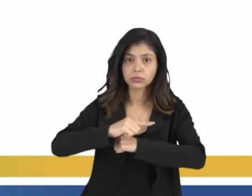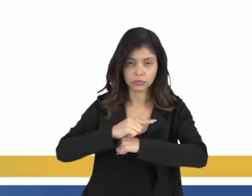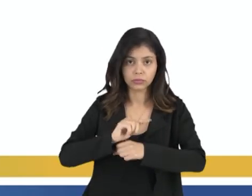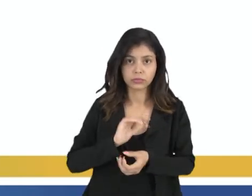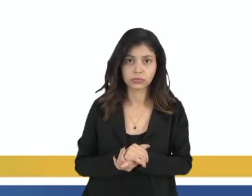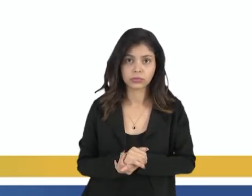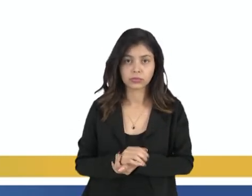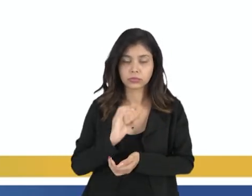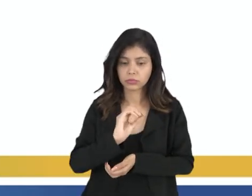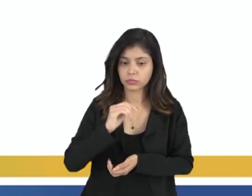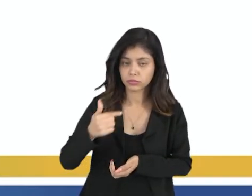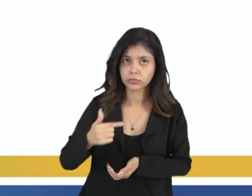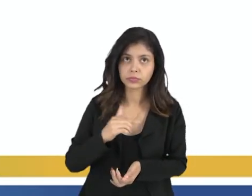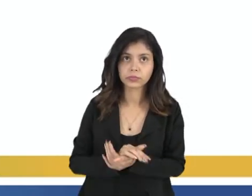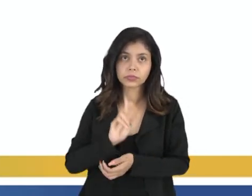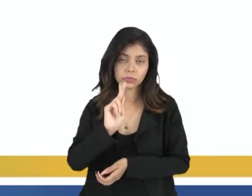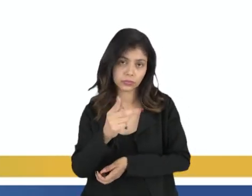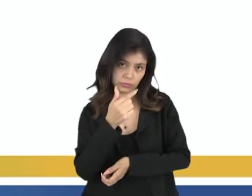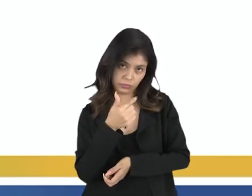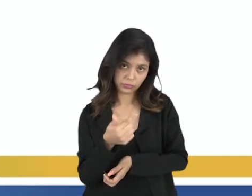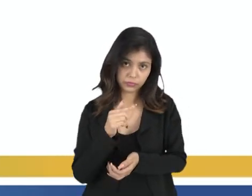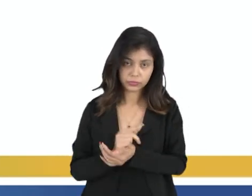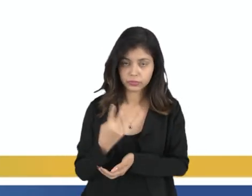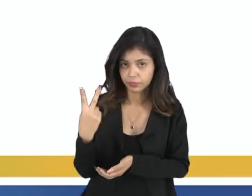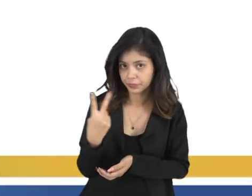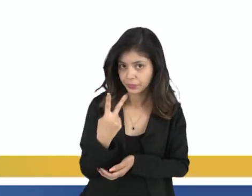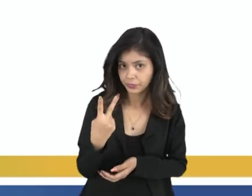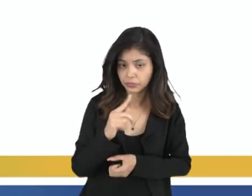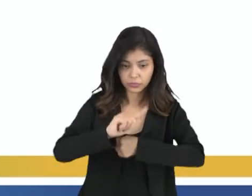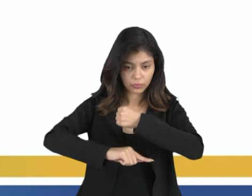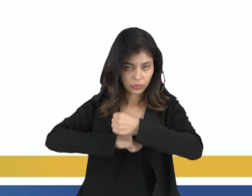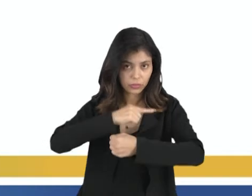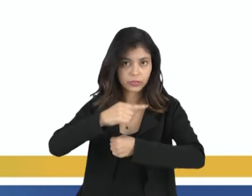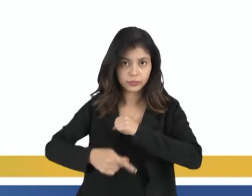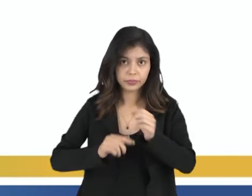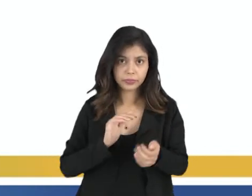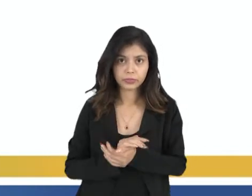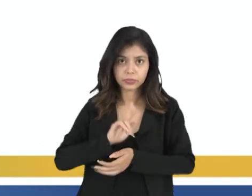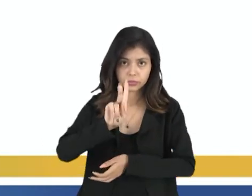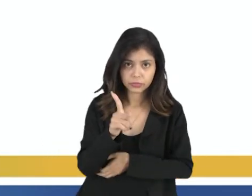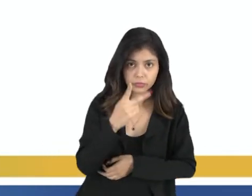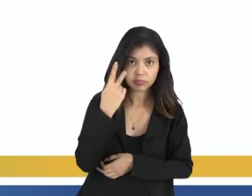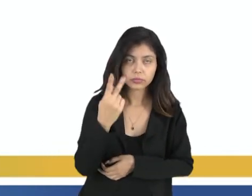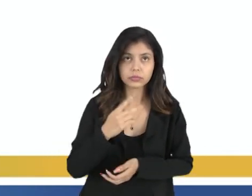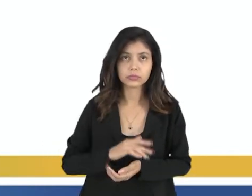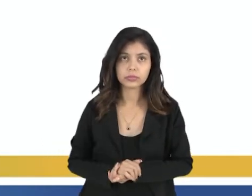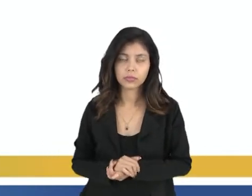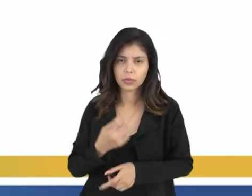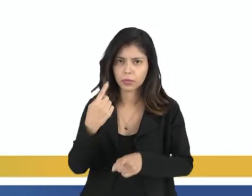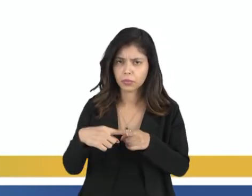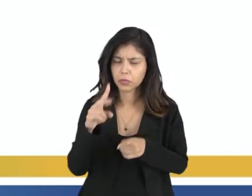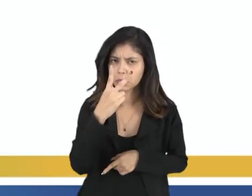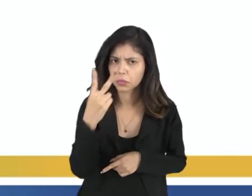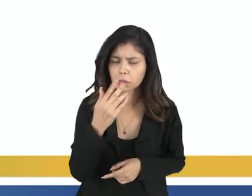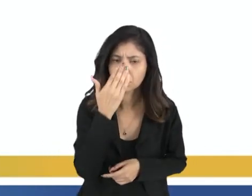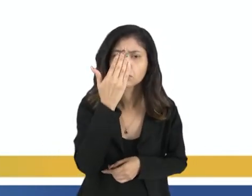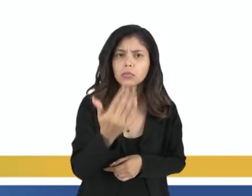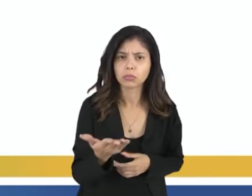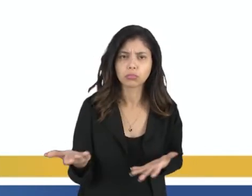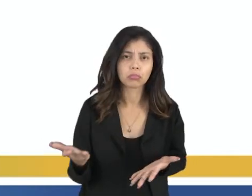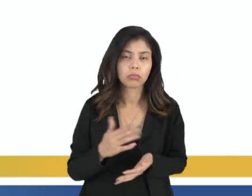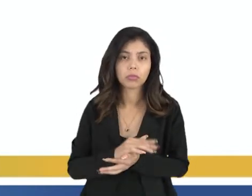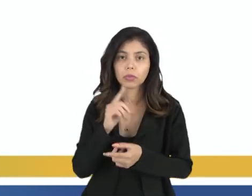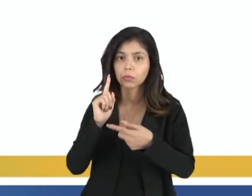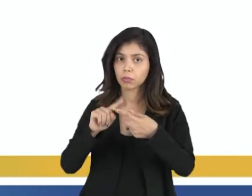oxigênio. H2, 2 átomos de hidrogênio. Professor, e por que tem 2 aqui? Porque